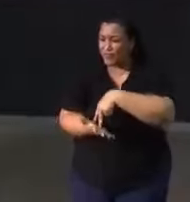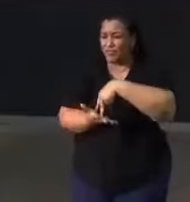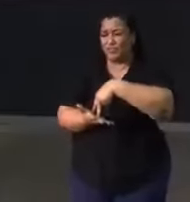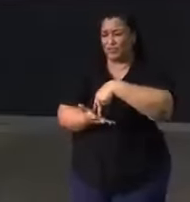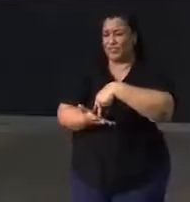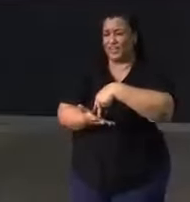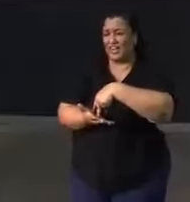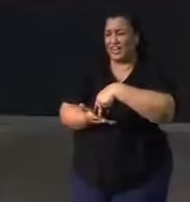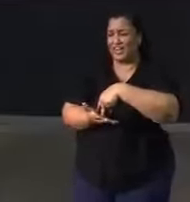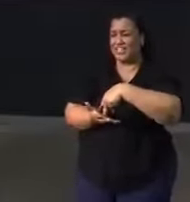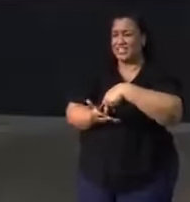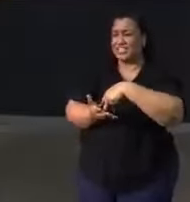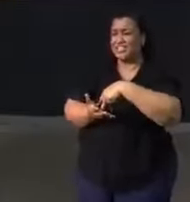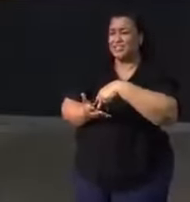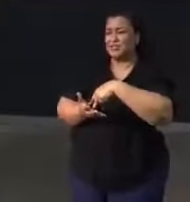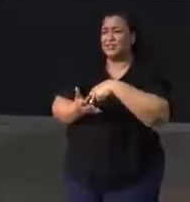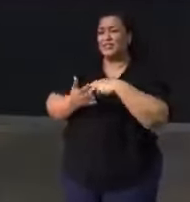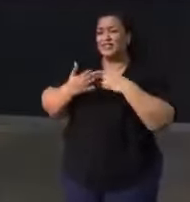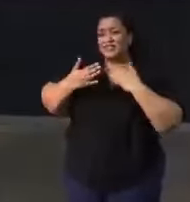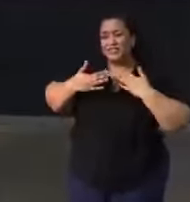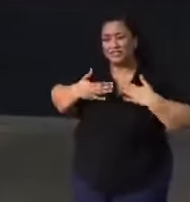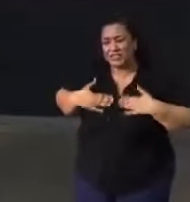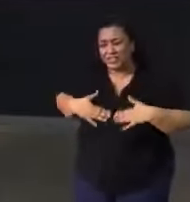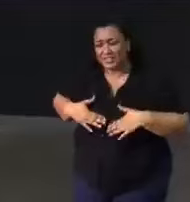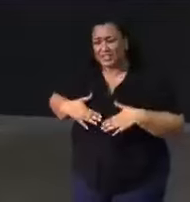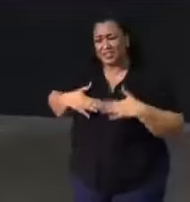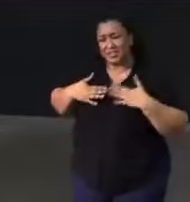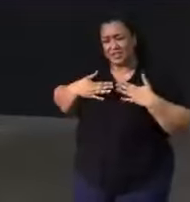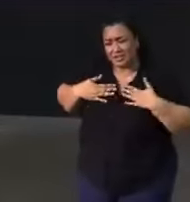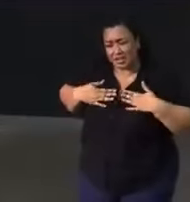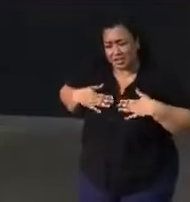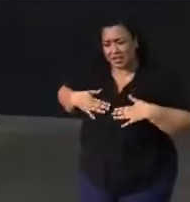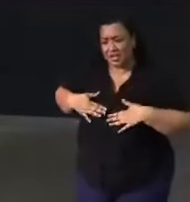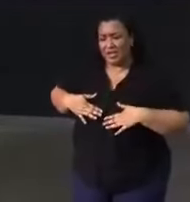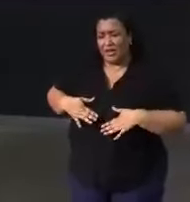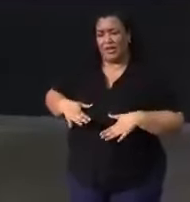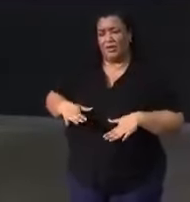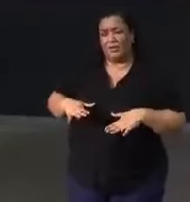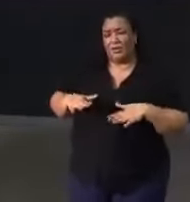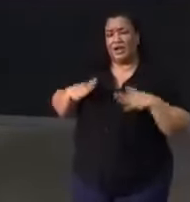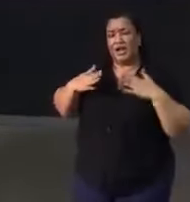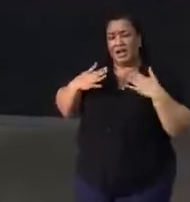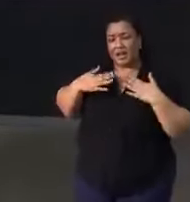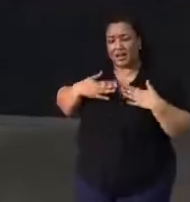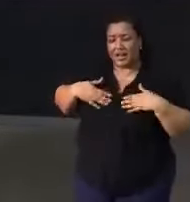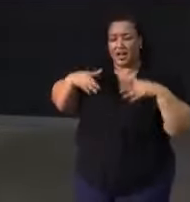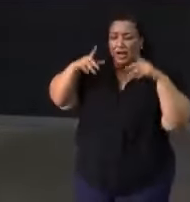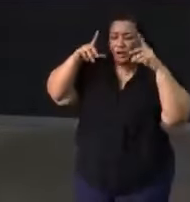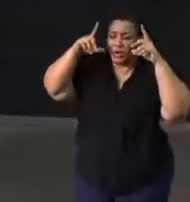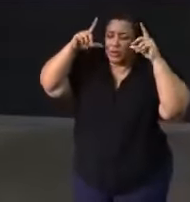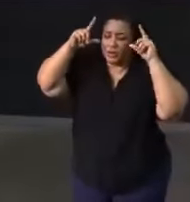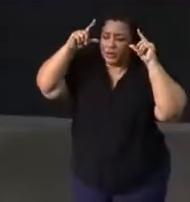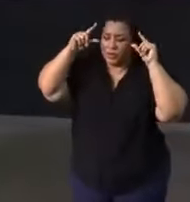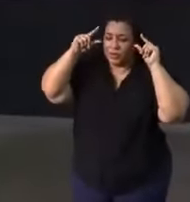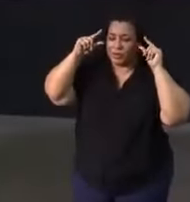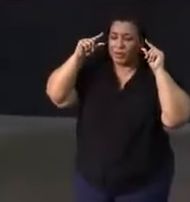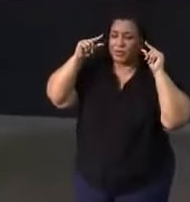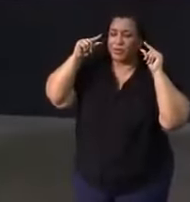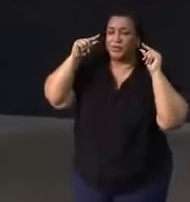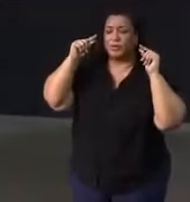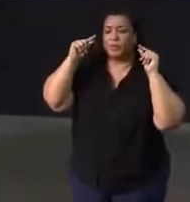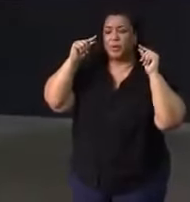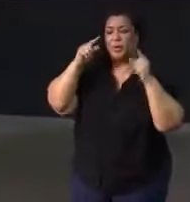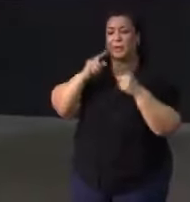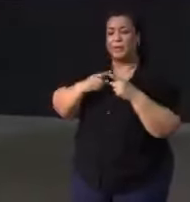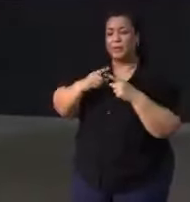o teu lar. Então descansa, povo. Descansa, noiva do Senhor. Descansa, igreja. Porque